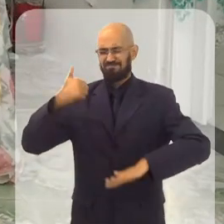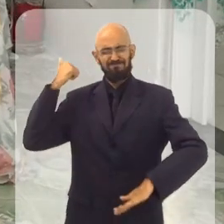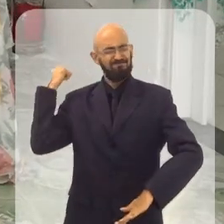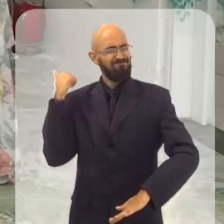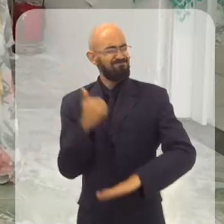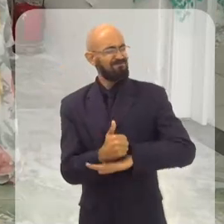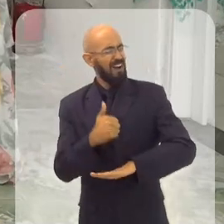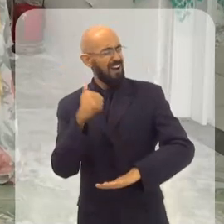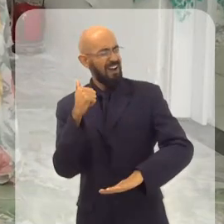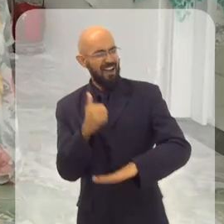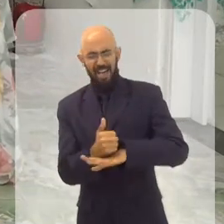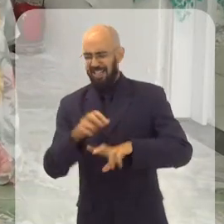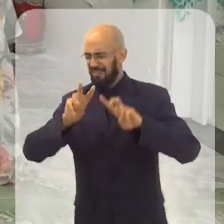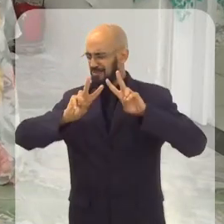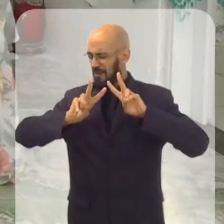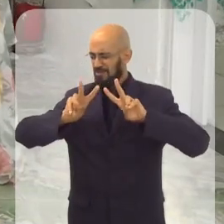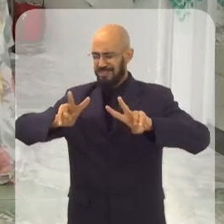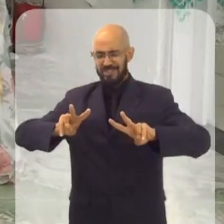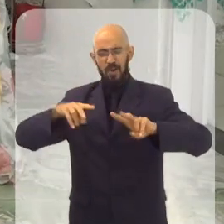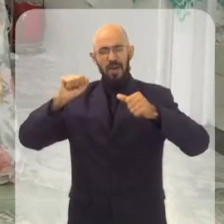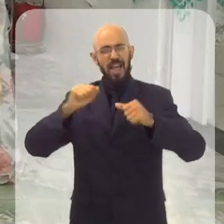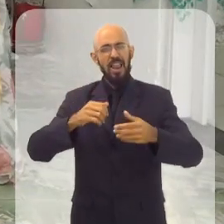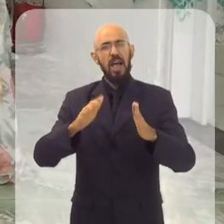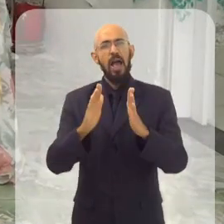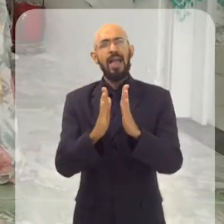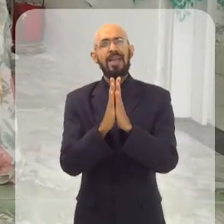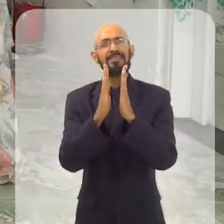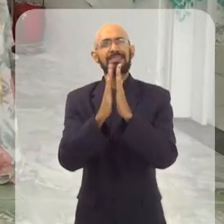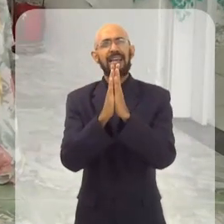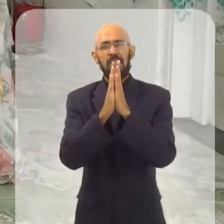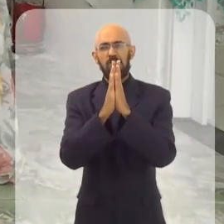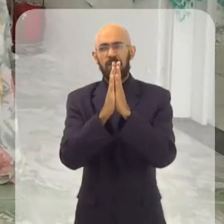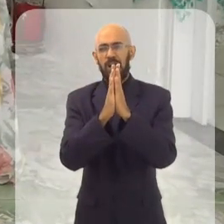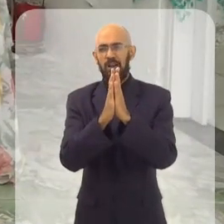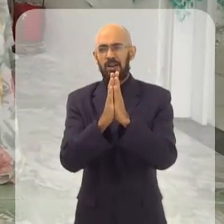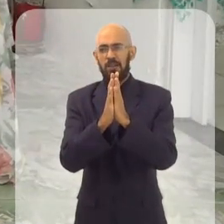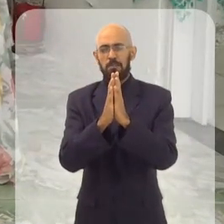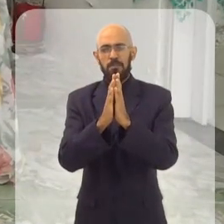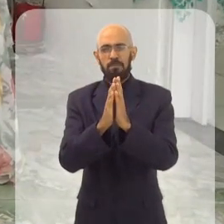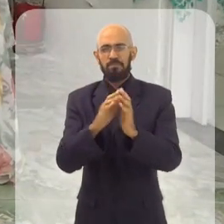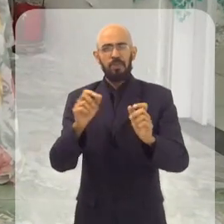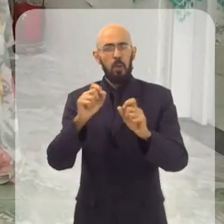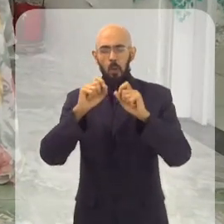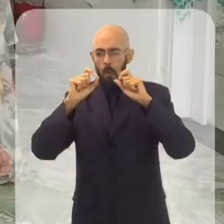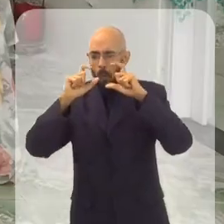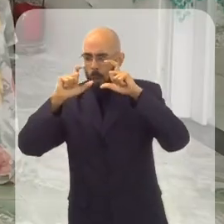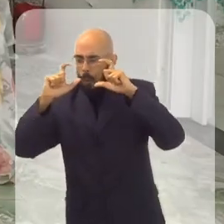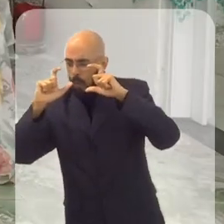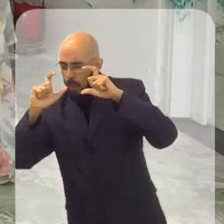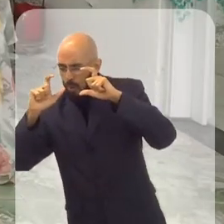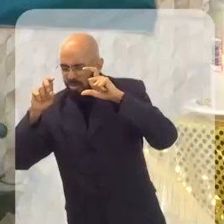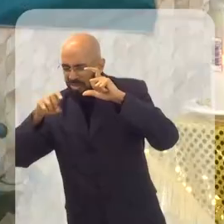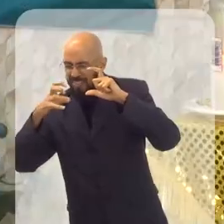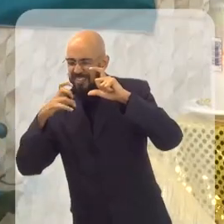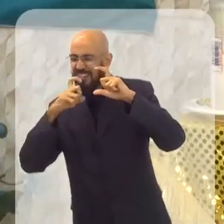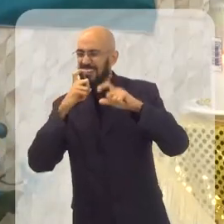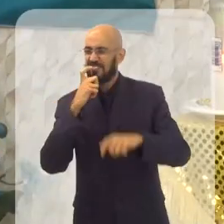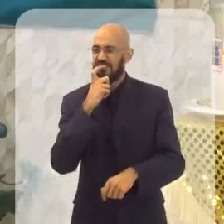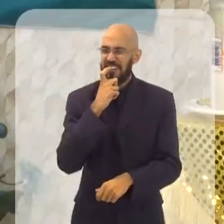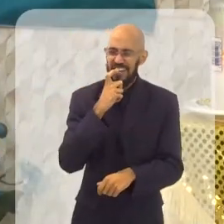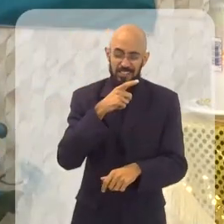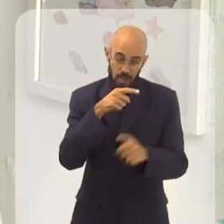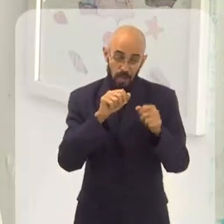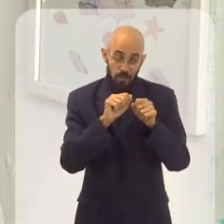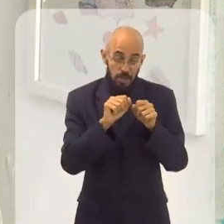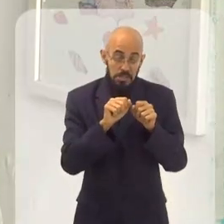tinha uma visão, ela rezava, sabe, aquelas rezadeiras antigas, quebranto, olho grande, inveja, essas coisas todas, ela fazia. Tá? Então, era